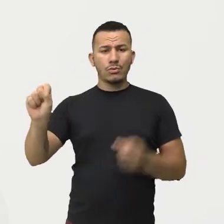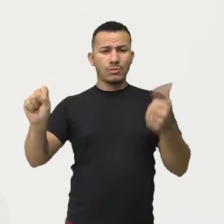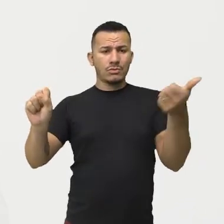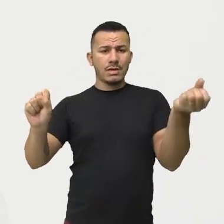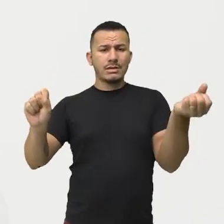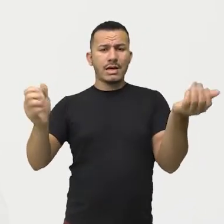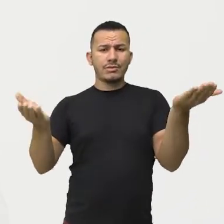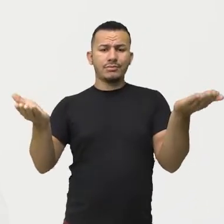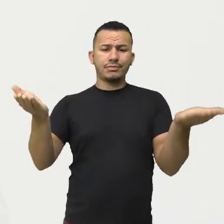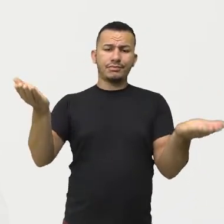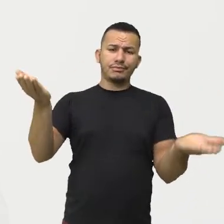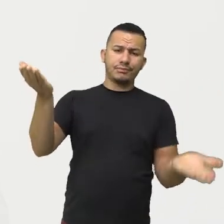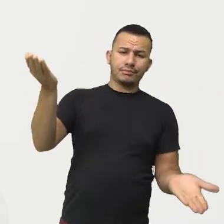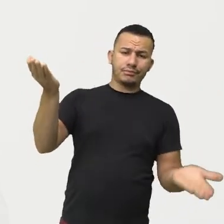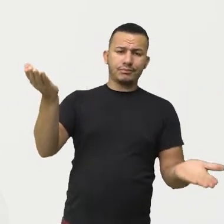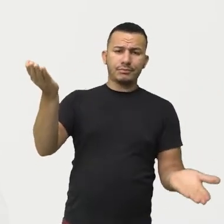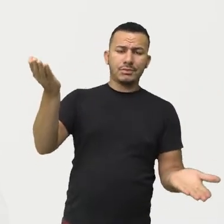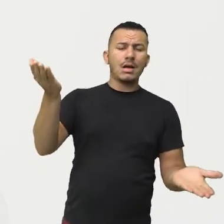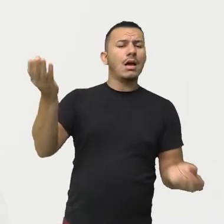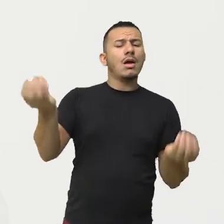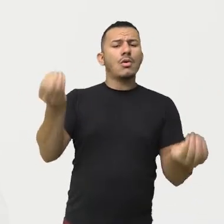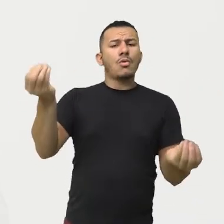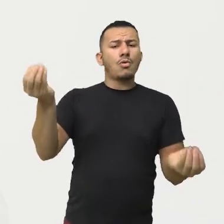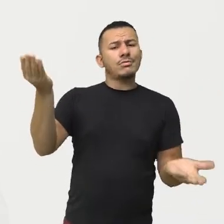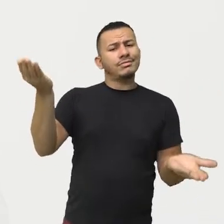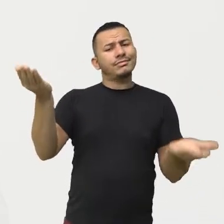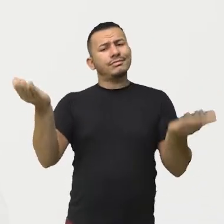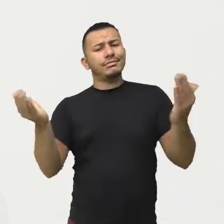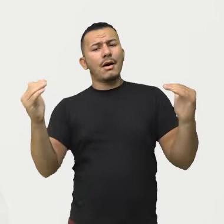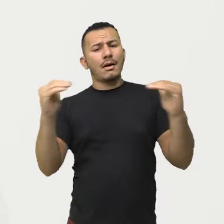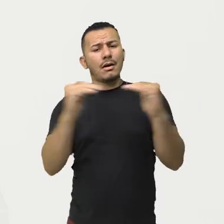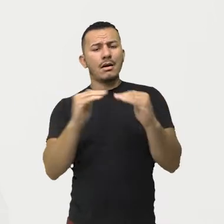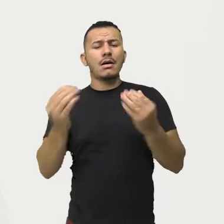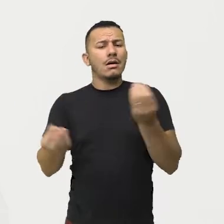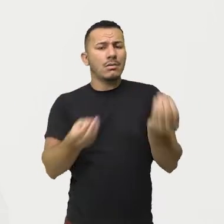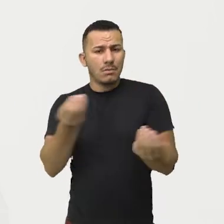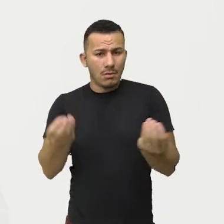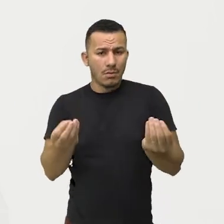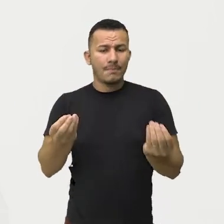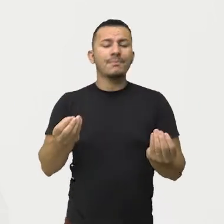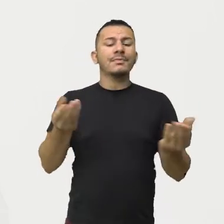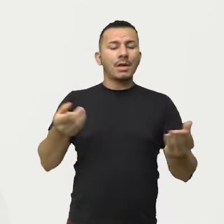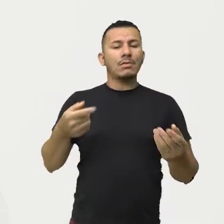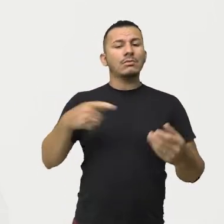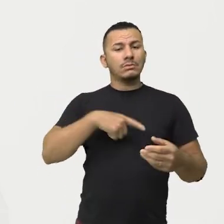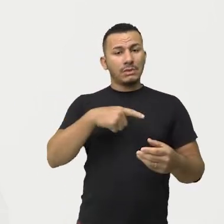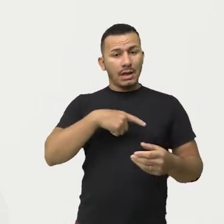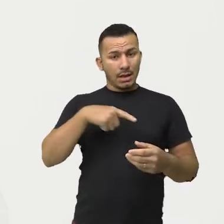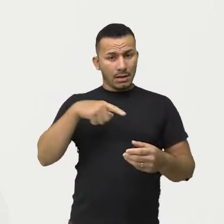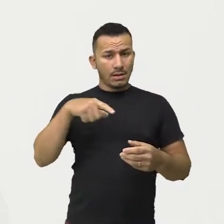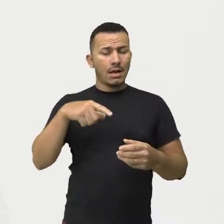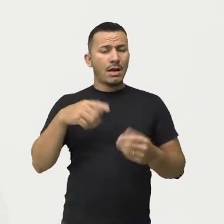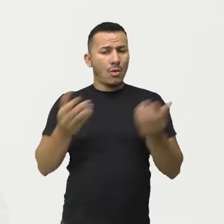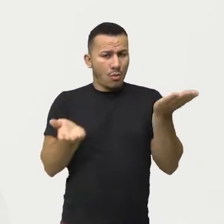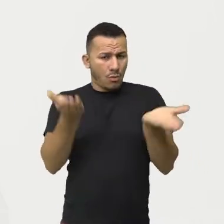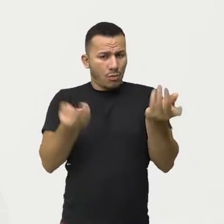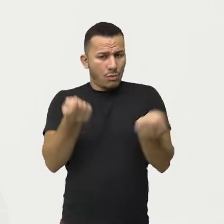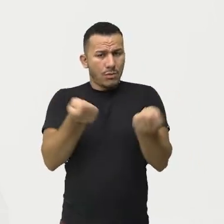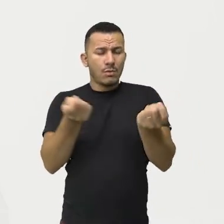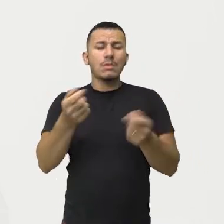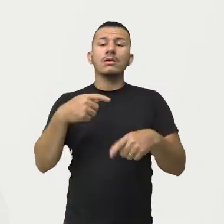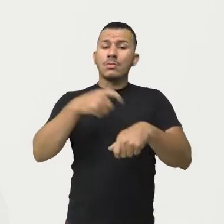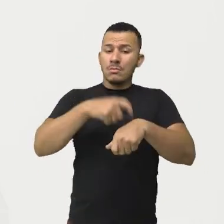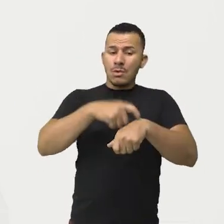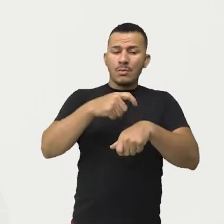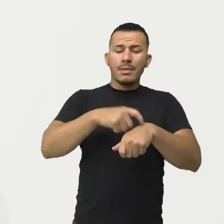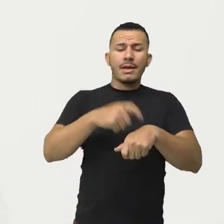desequilibrada. Como é que eu posso produzir esse equilíbrio? Ora, eu vou ter esse equilíbrio quando você multiplicar